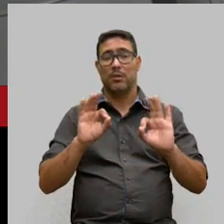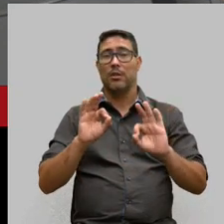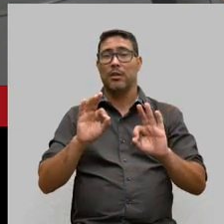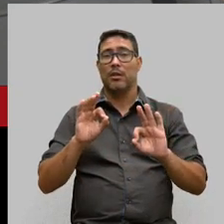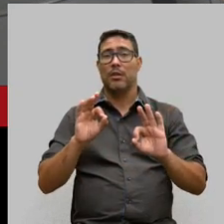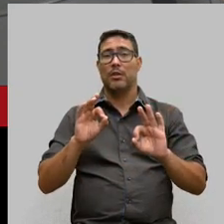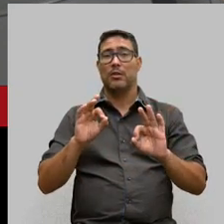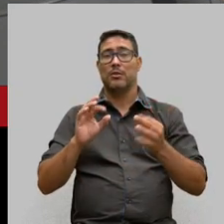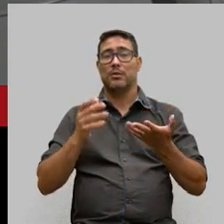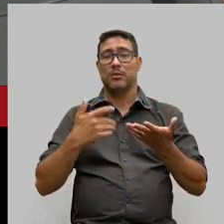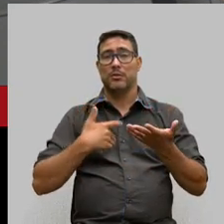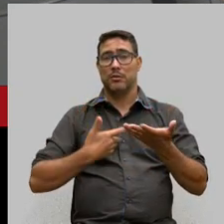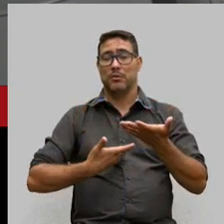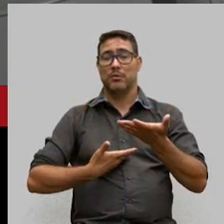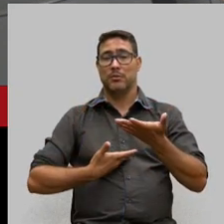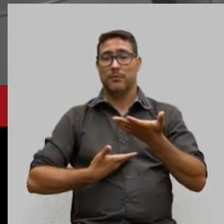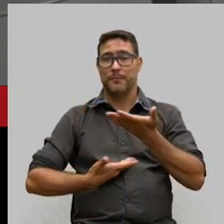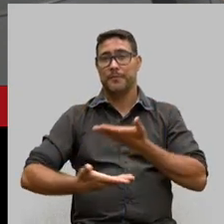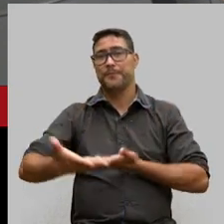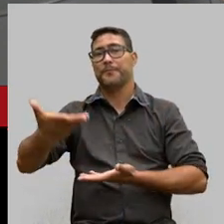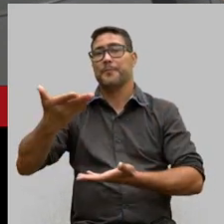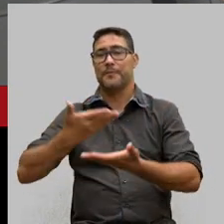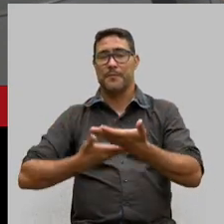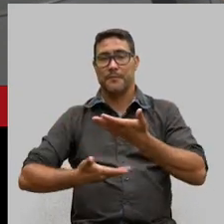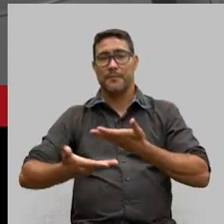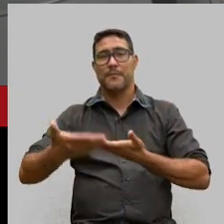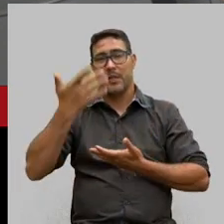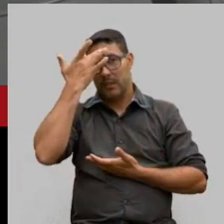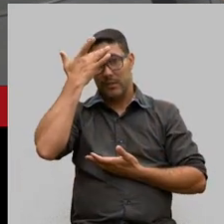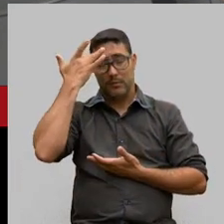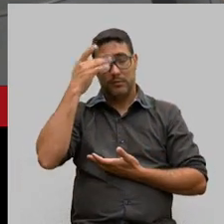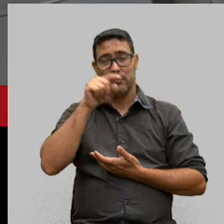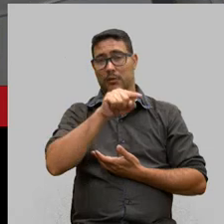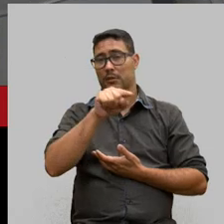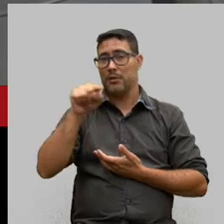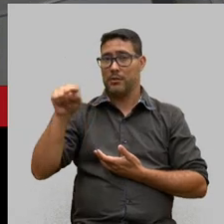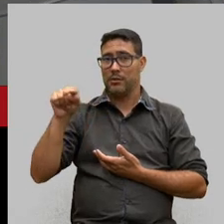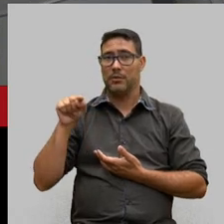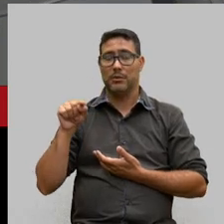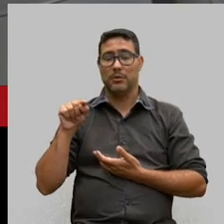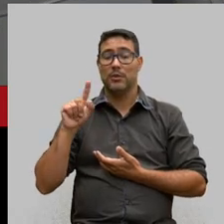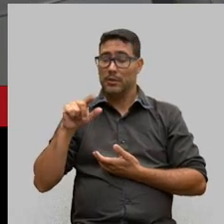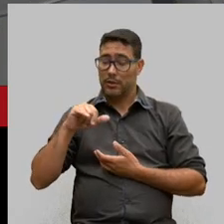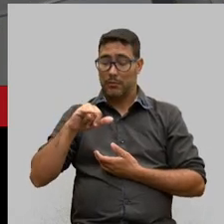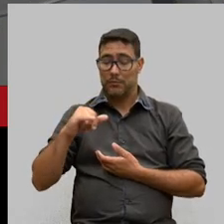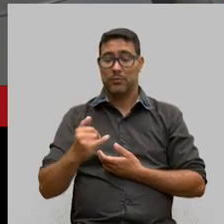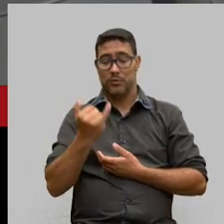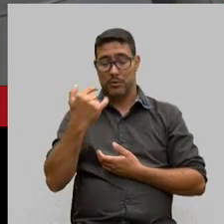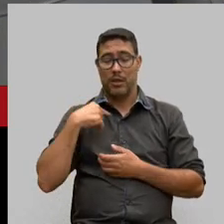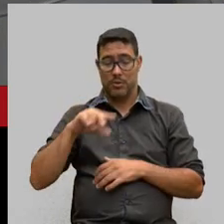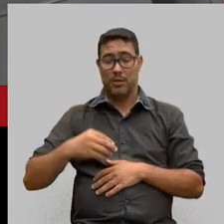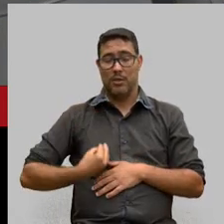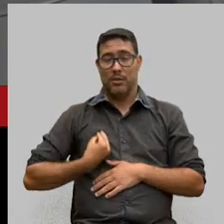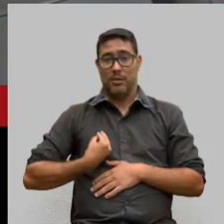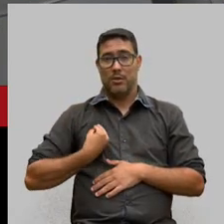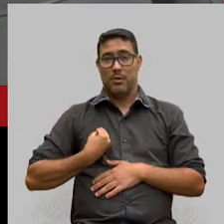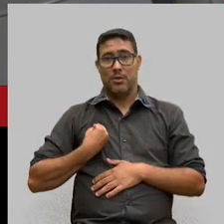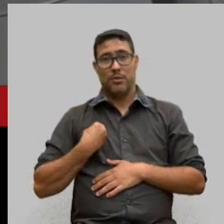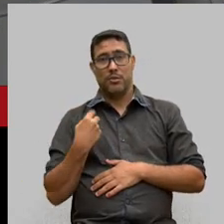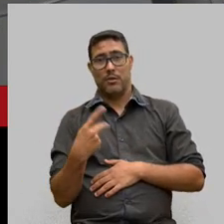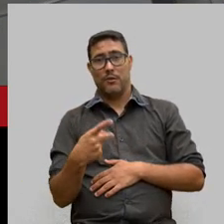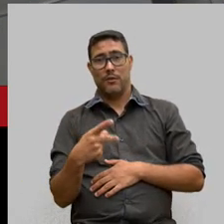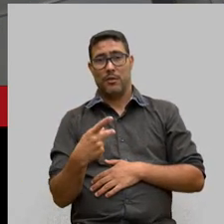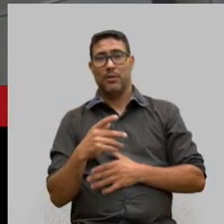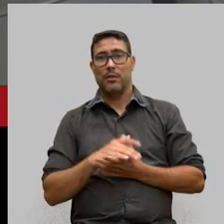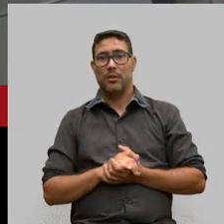eh levei as pessoas porque na oportunidade que eu estive aqui eu